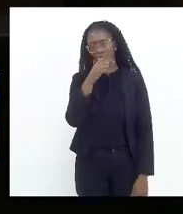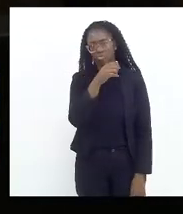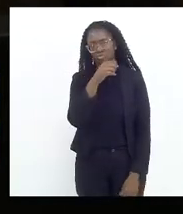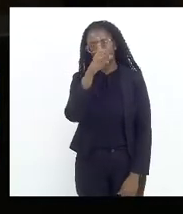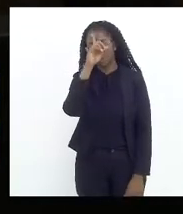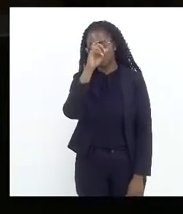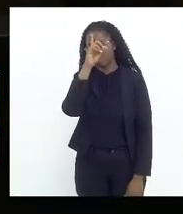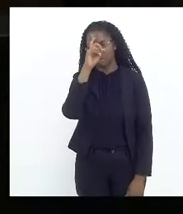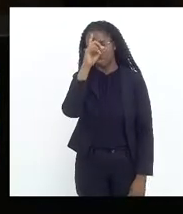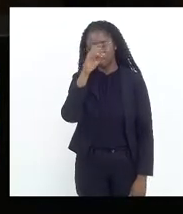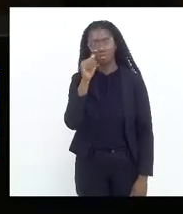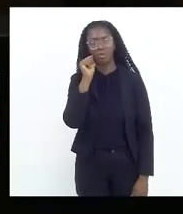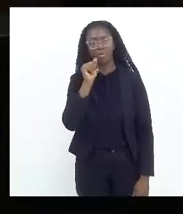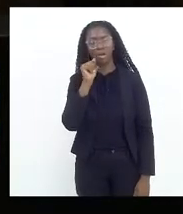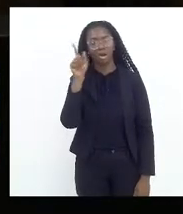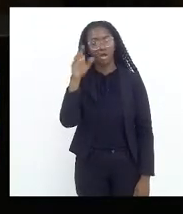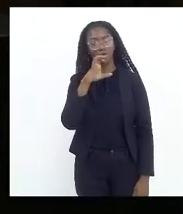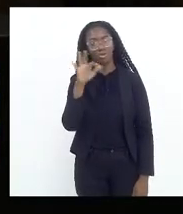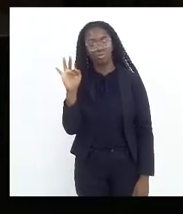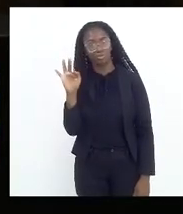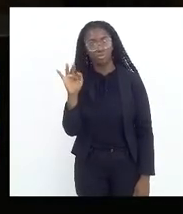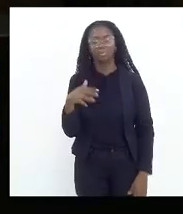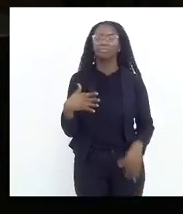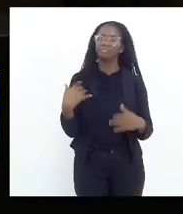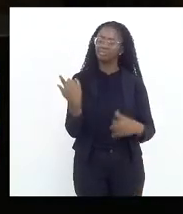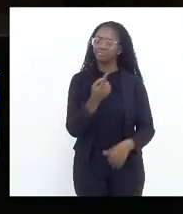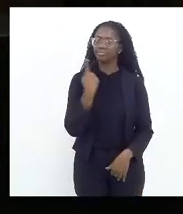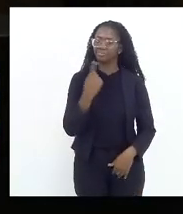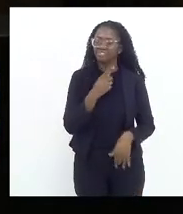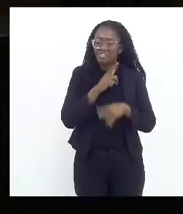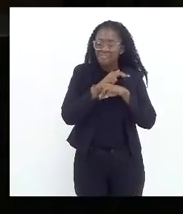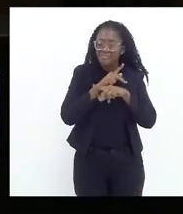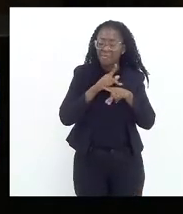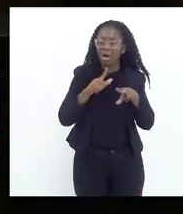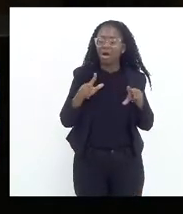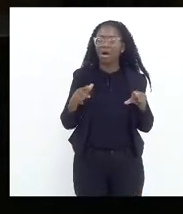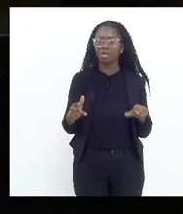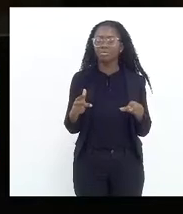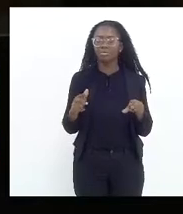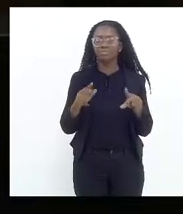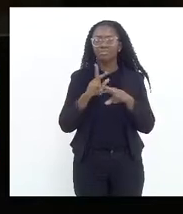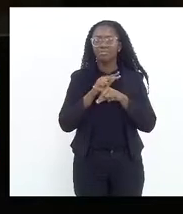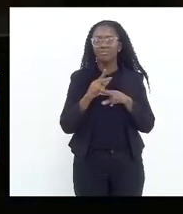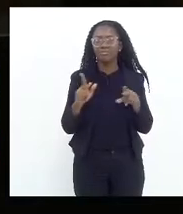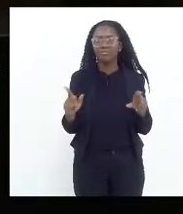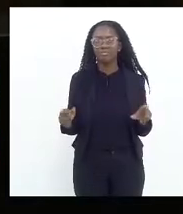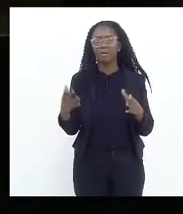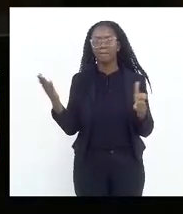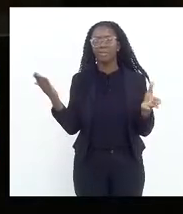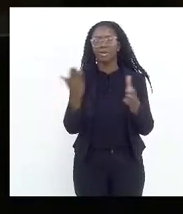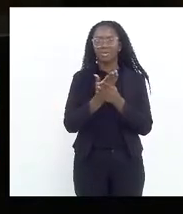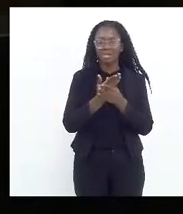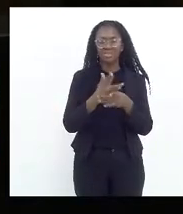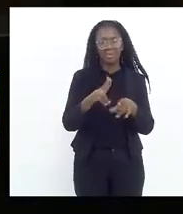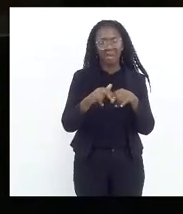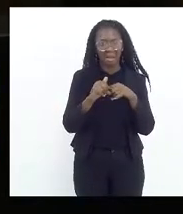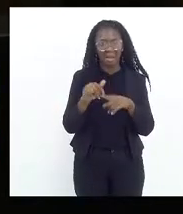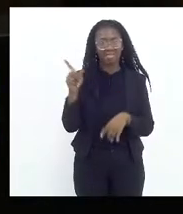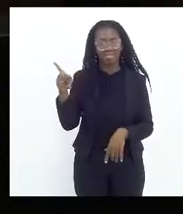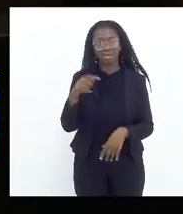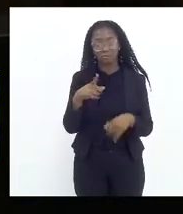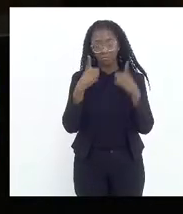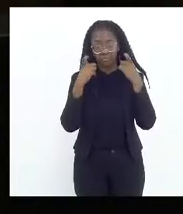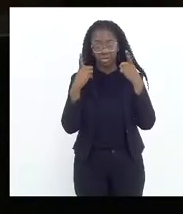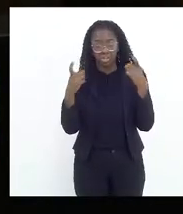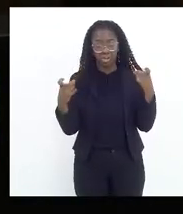Frio. Ali a gente tinha vários processos de violência obstétrica, onde